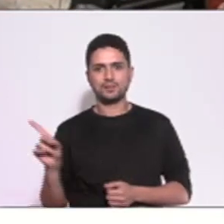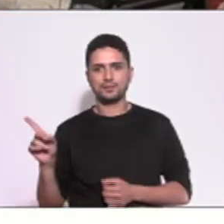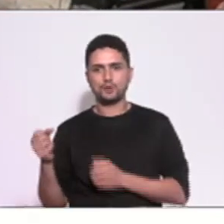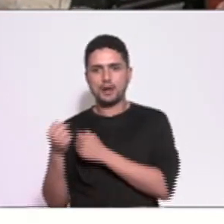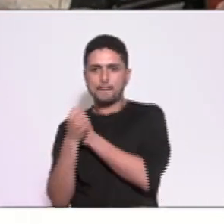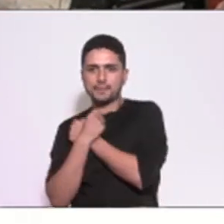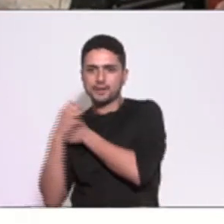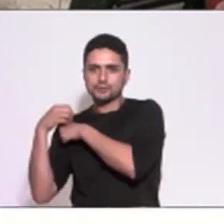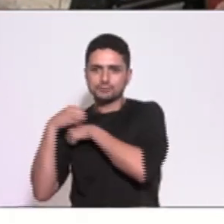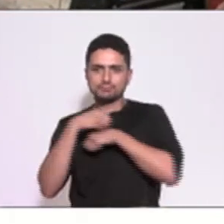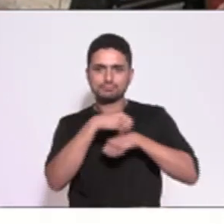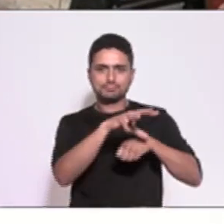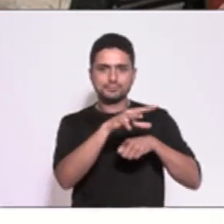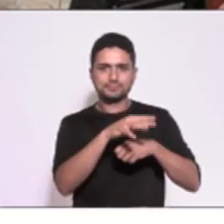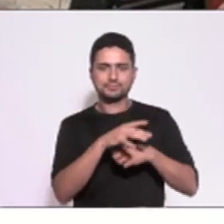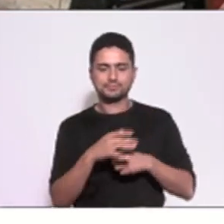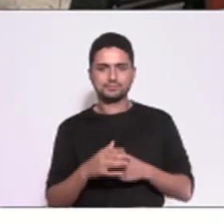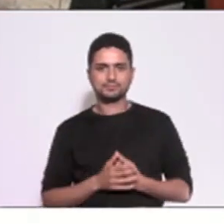ao